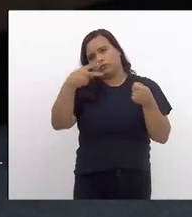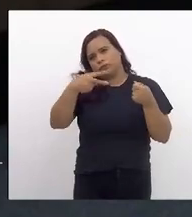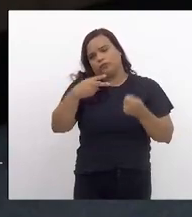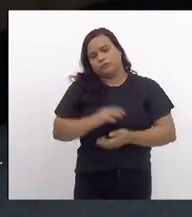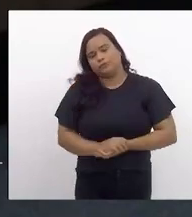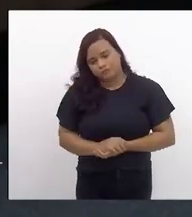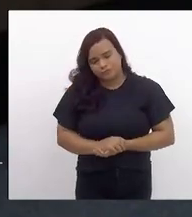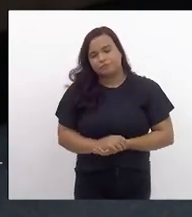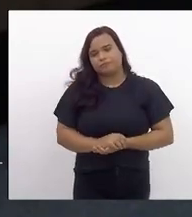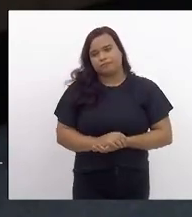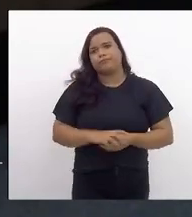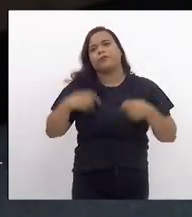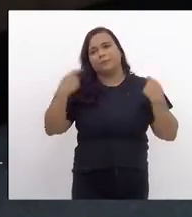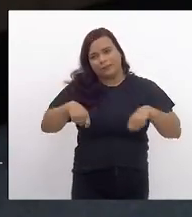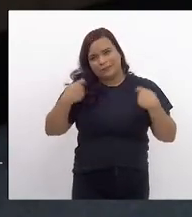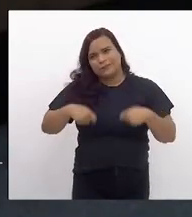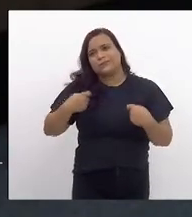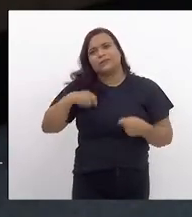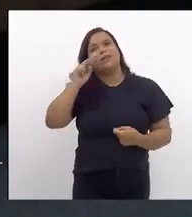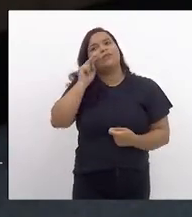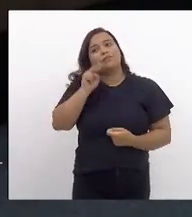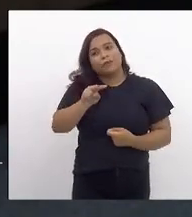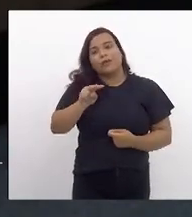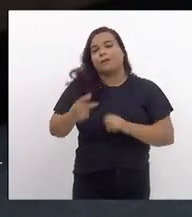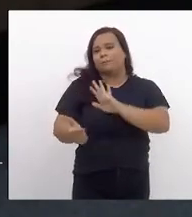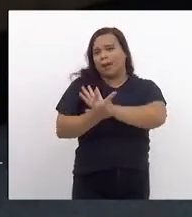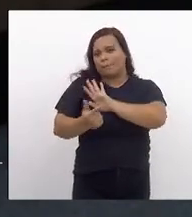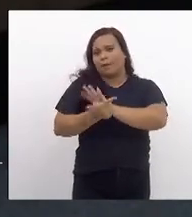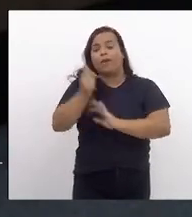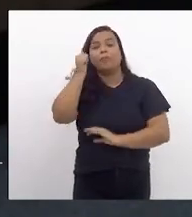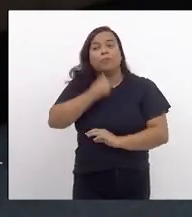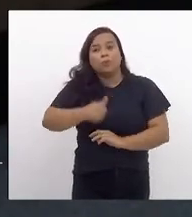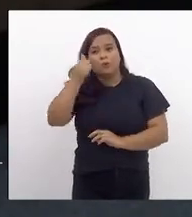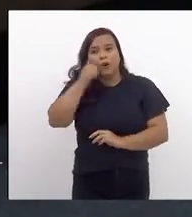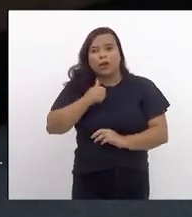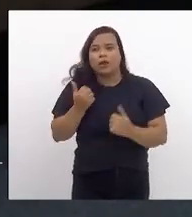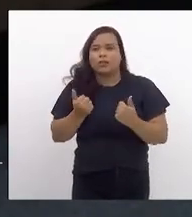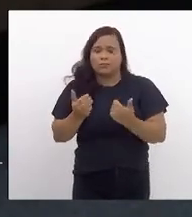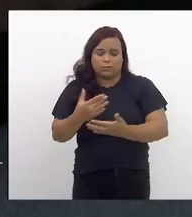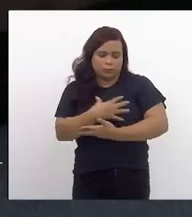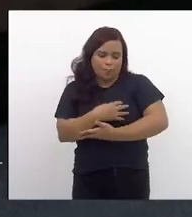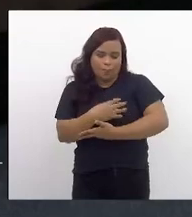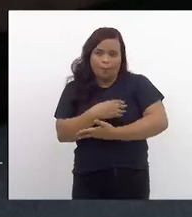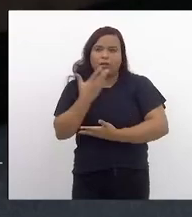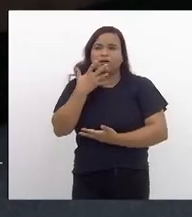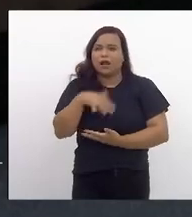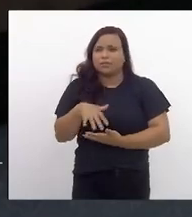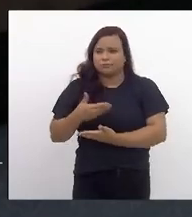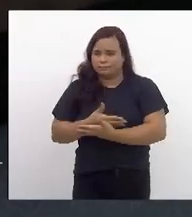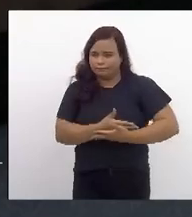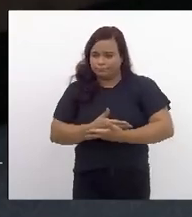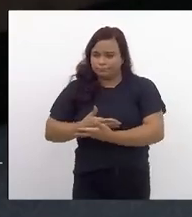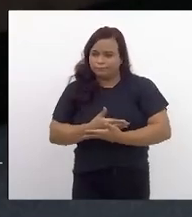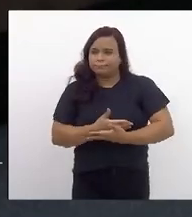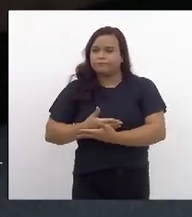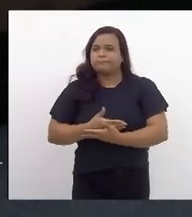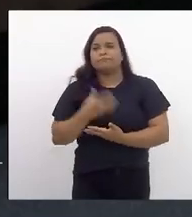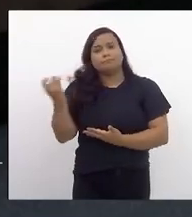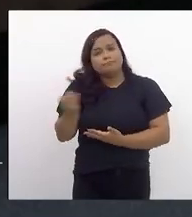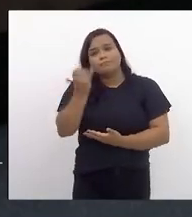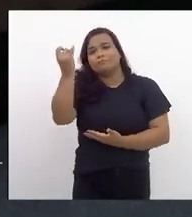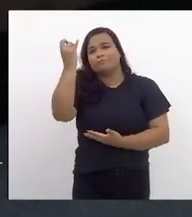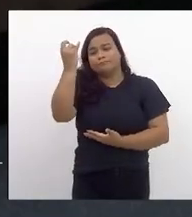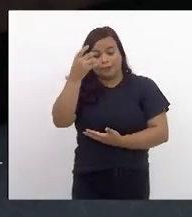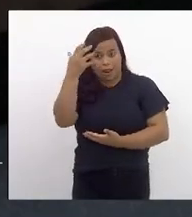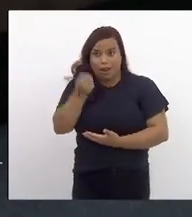2º. Nós precisamos entender que o papel das mulheres na amamentação infantil é fundamental. O leite